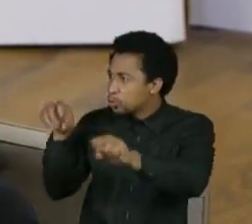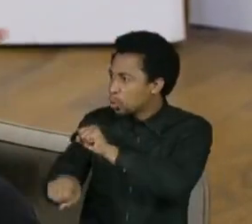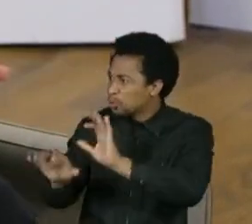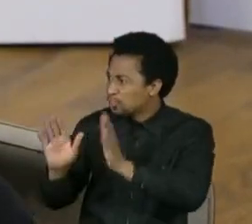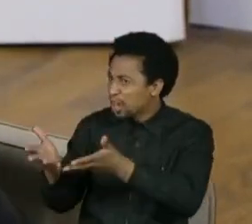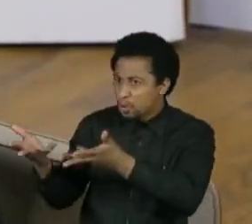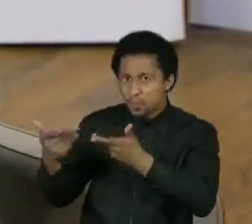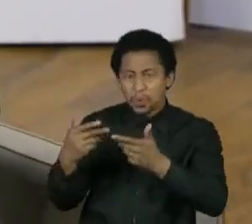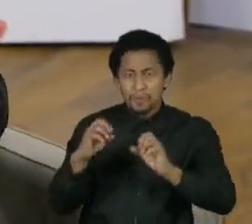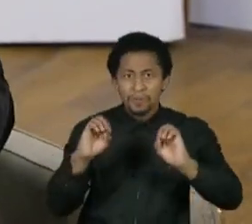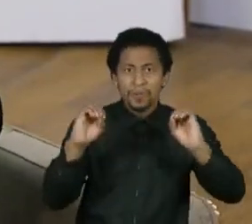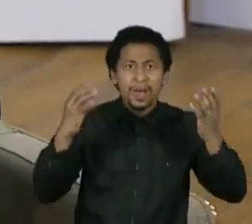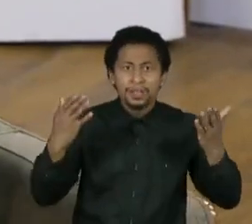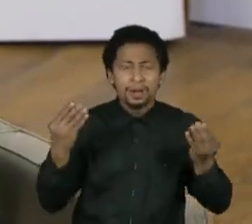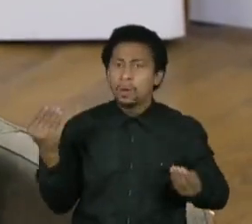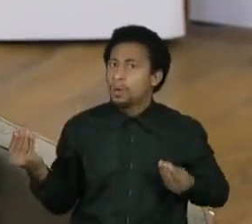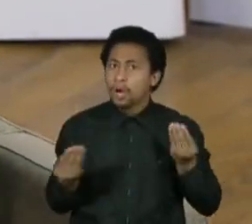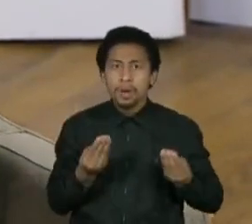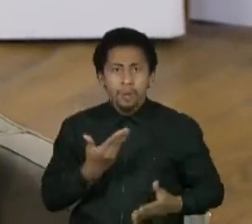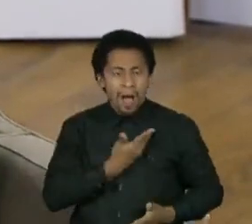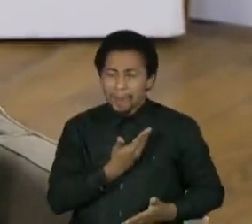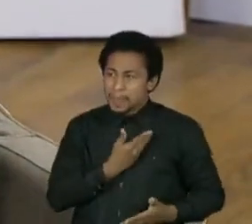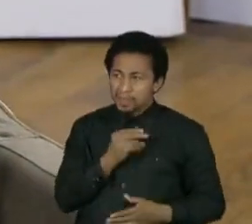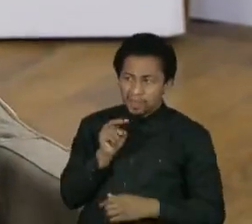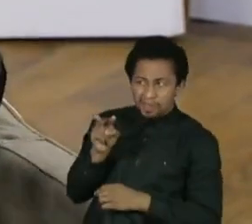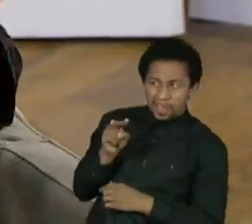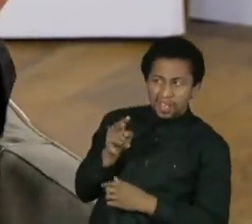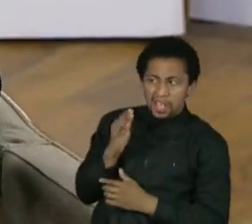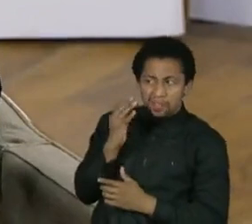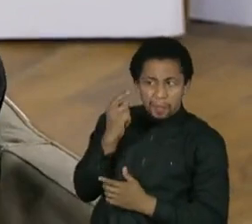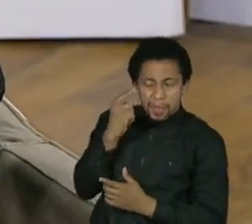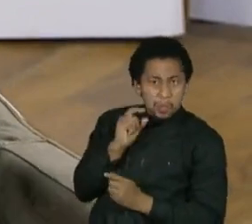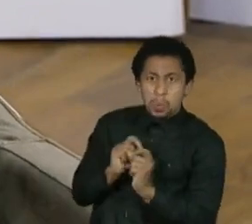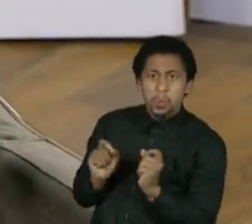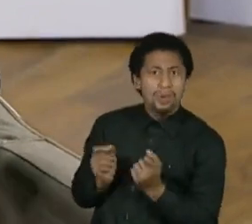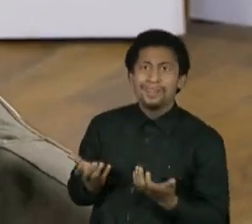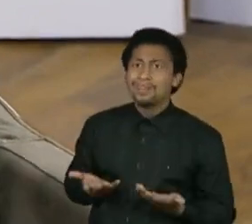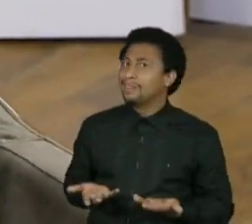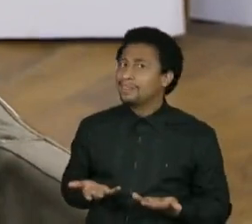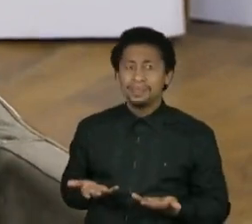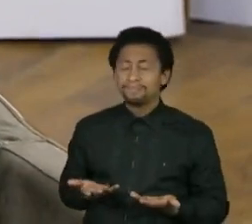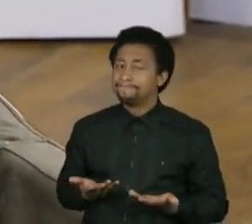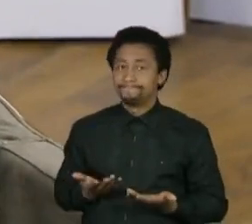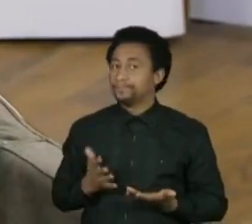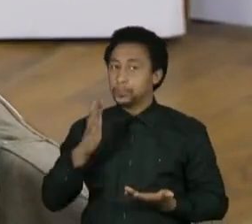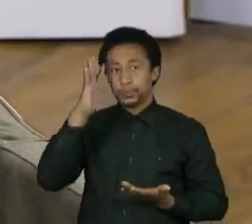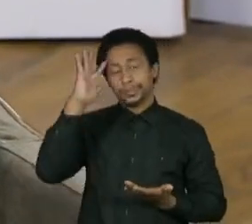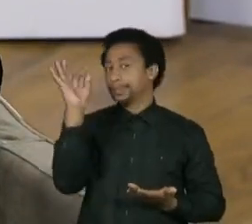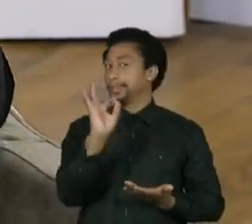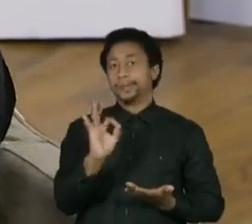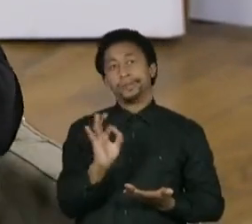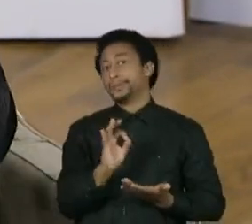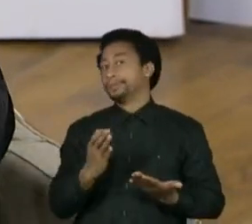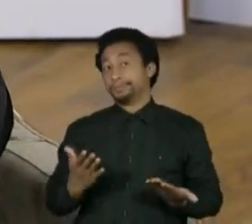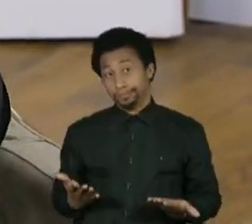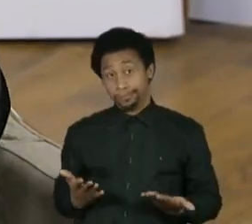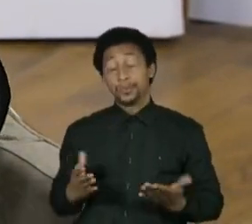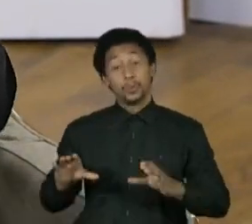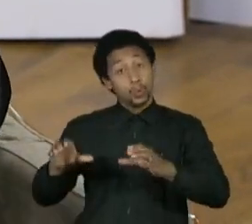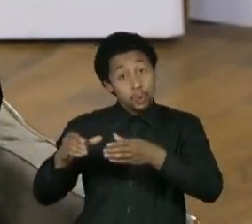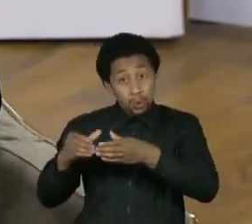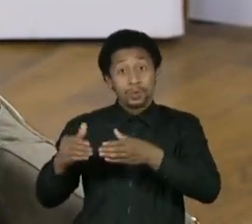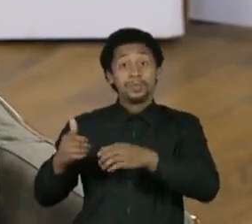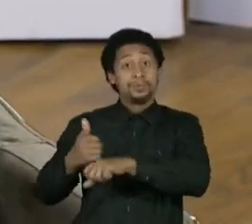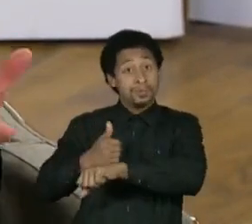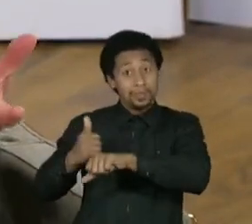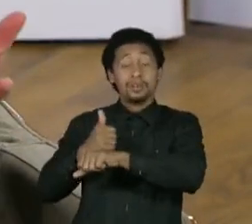pensar. Isso que eu não consigo entender. Eu não consigo entender essa falta de entendimento